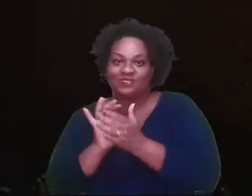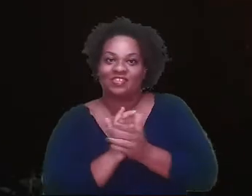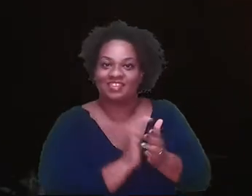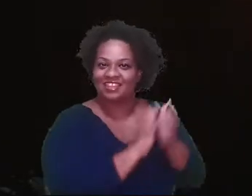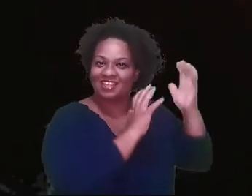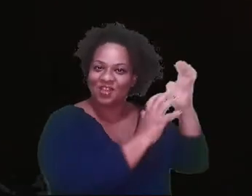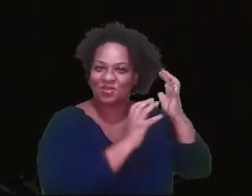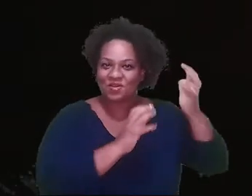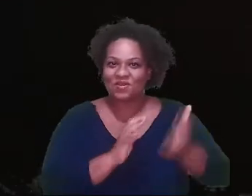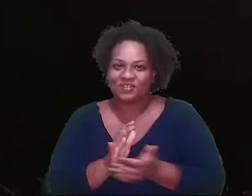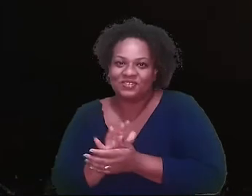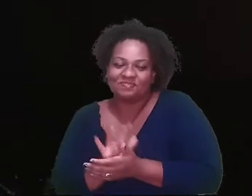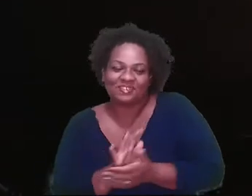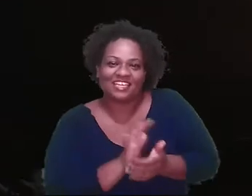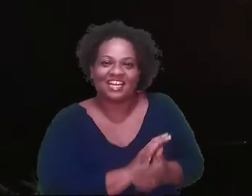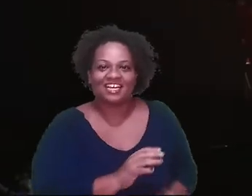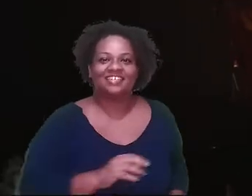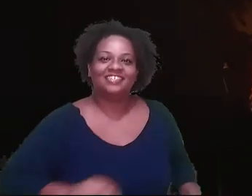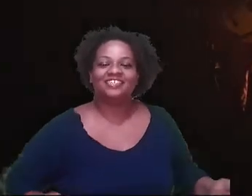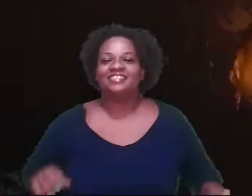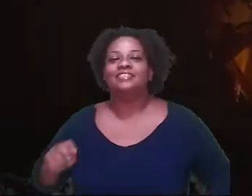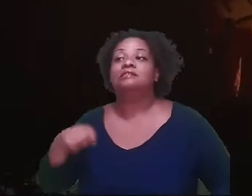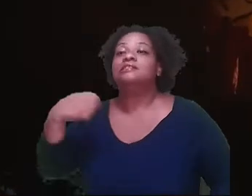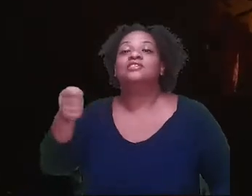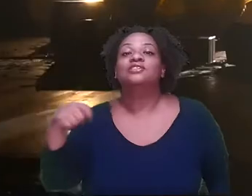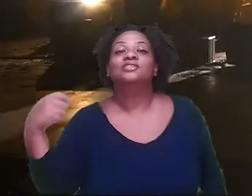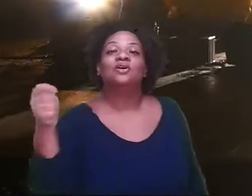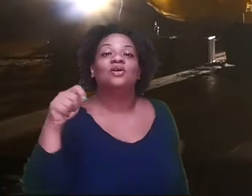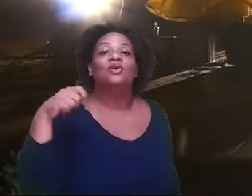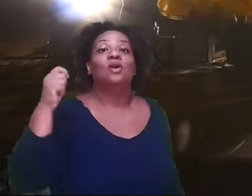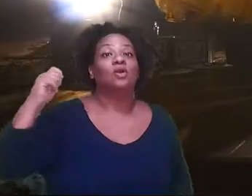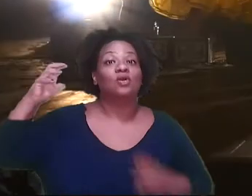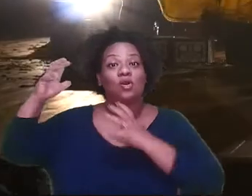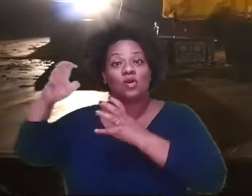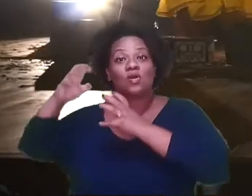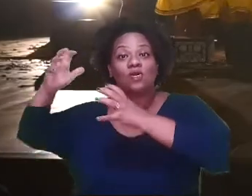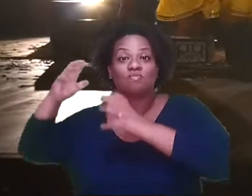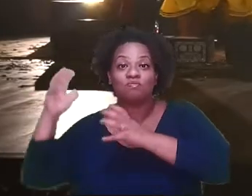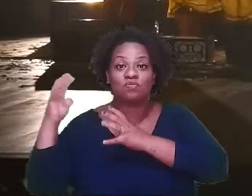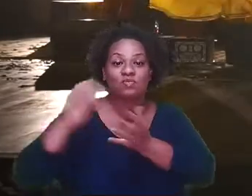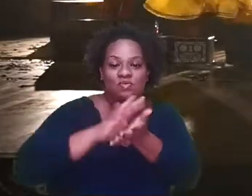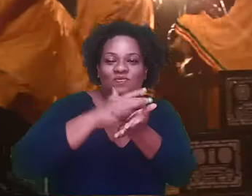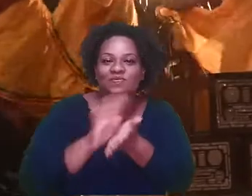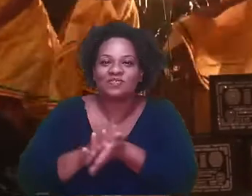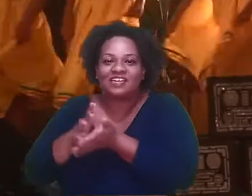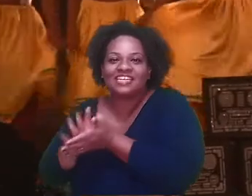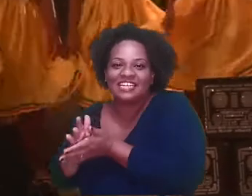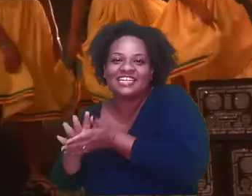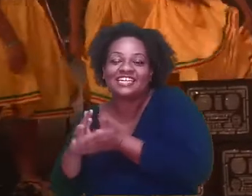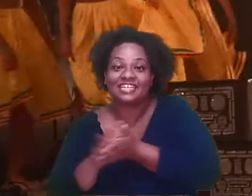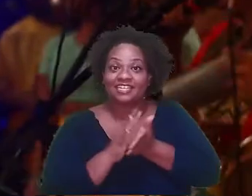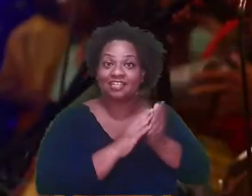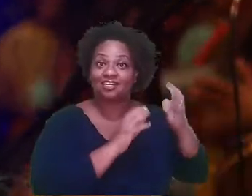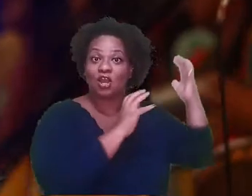ele. É o Coco de Ubingada. Quando o nome desse coco, quando o nome desse coco. É o Coco de Ubingada. Diga lá que